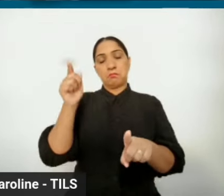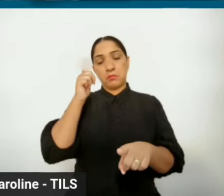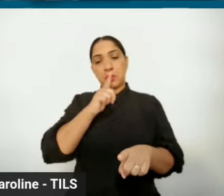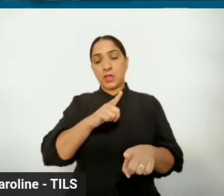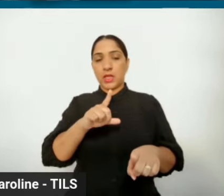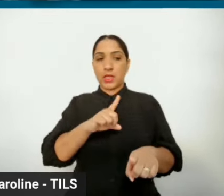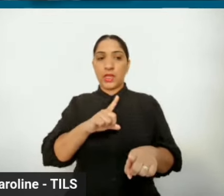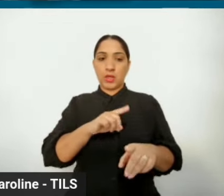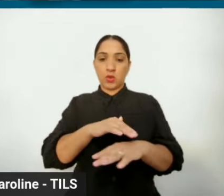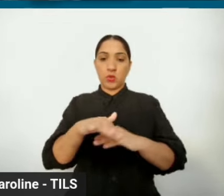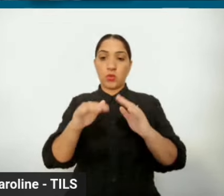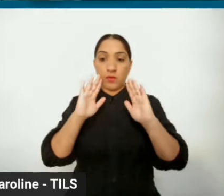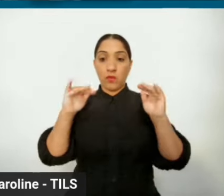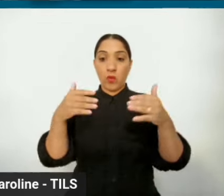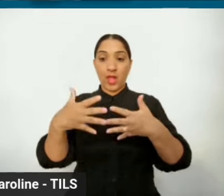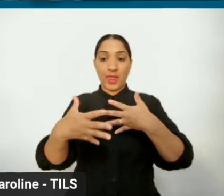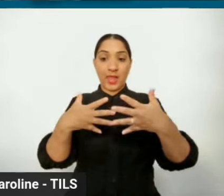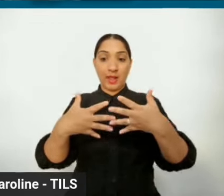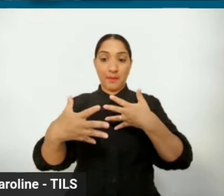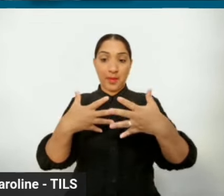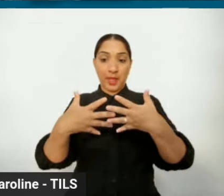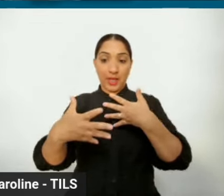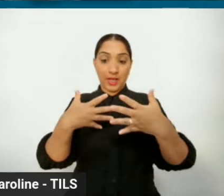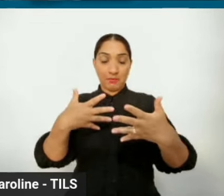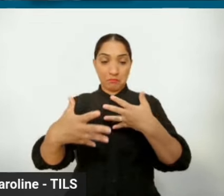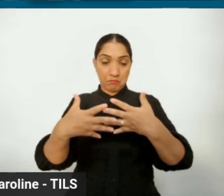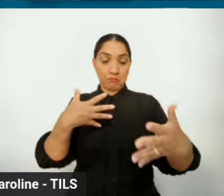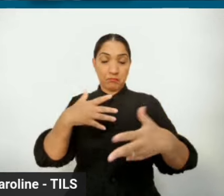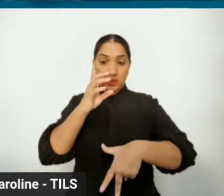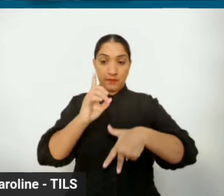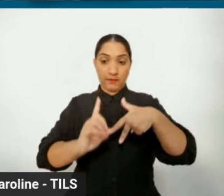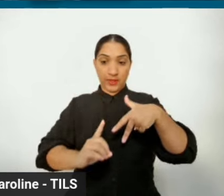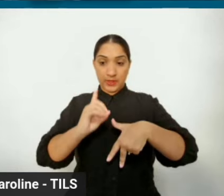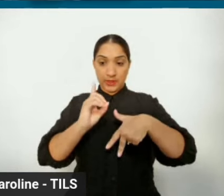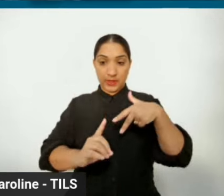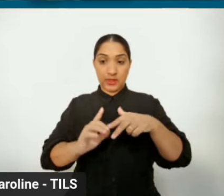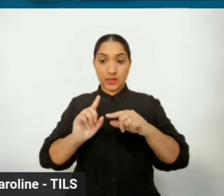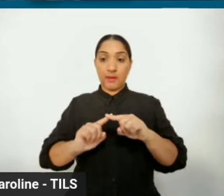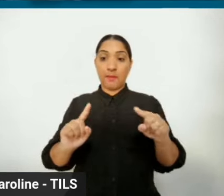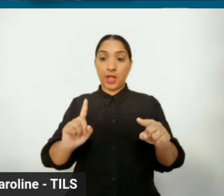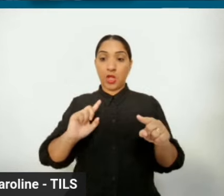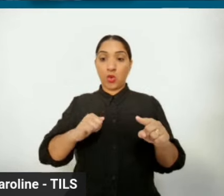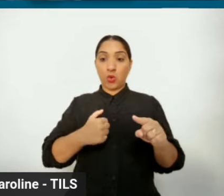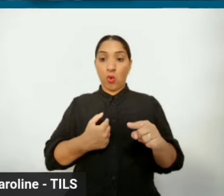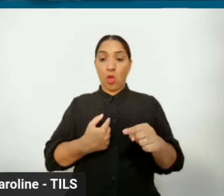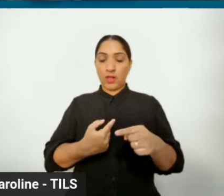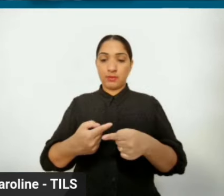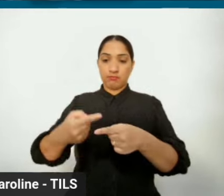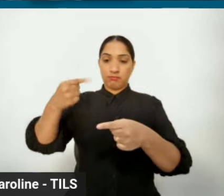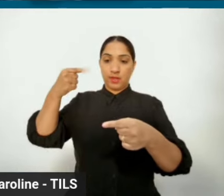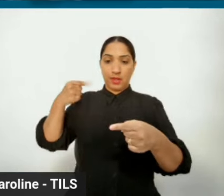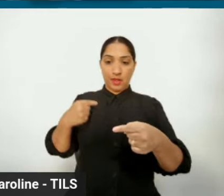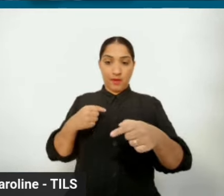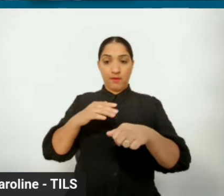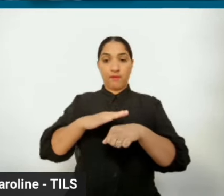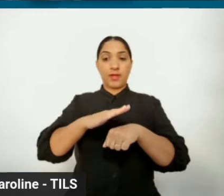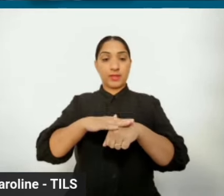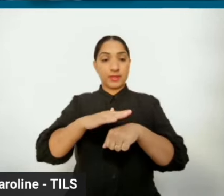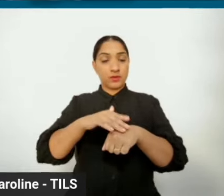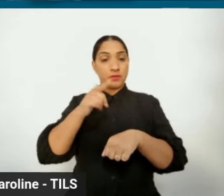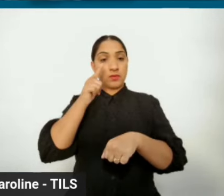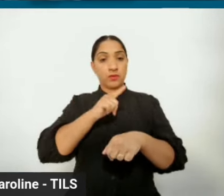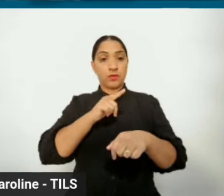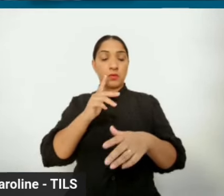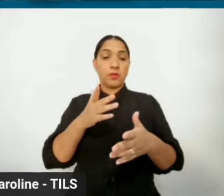com deficiência. Agora, nós fizemos um programa semana passada, doutor Joelson, onde eu falei de Bertolt Brecht,